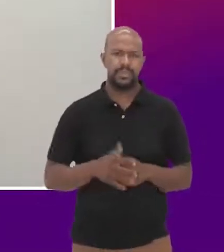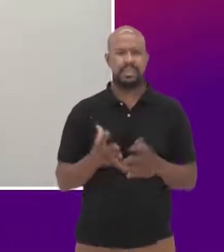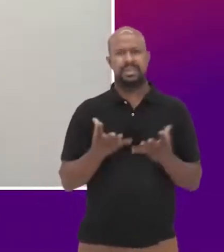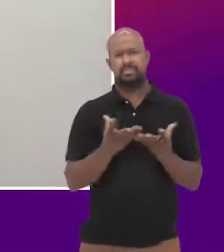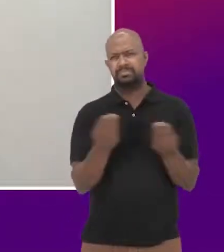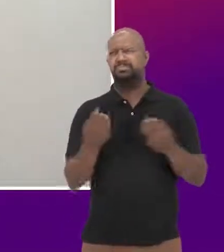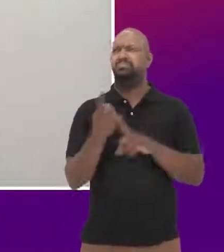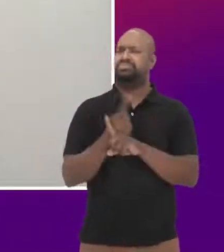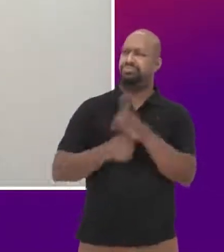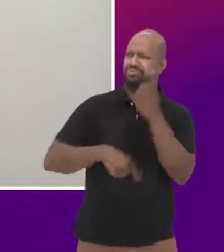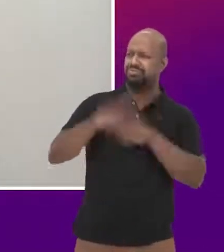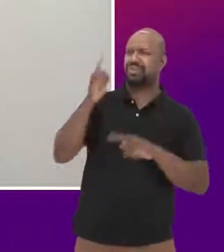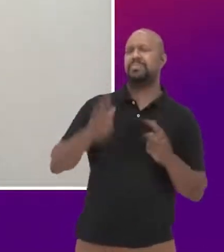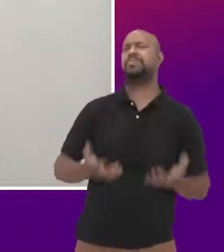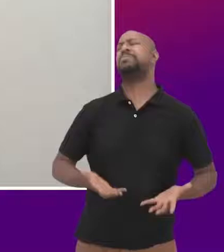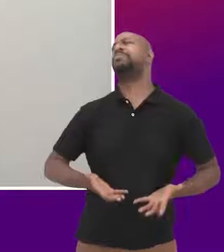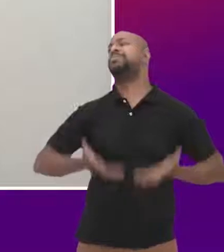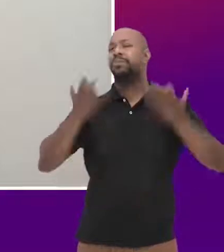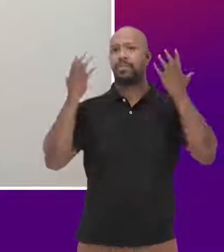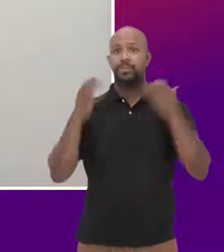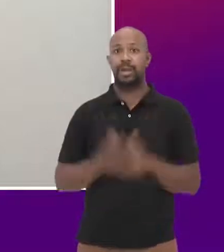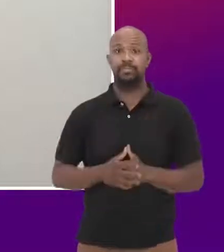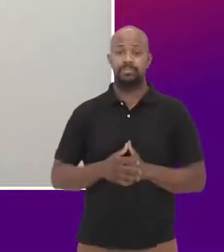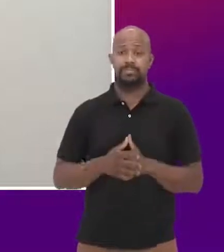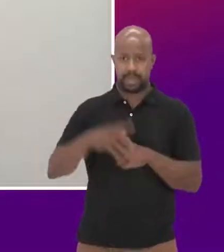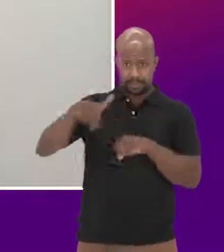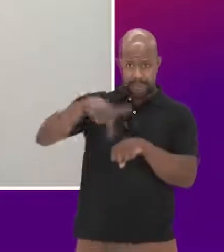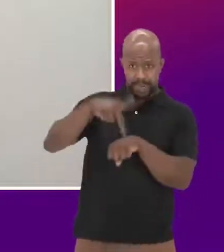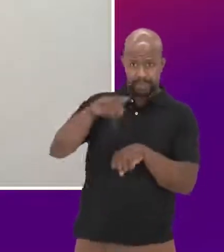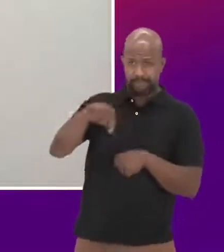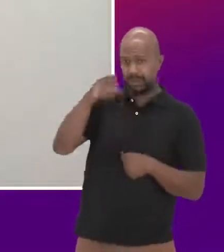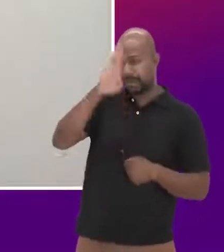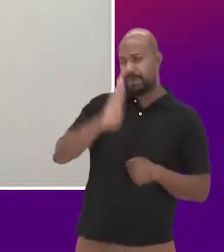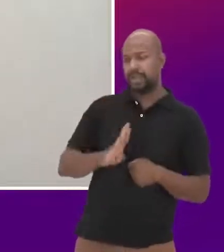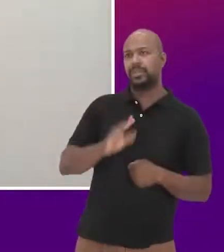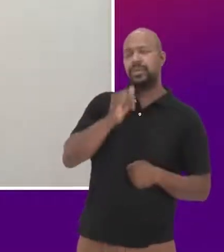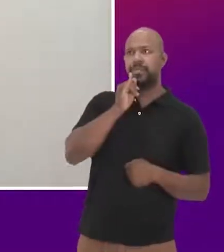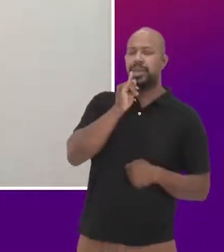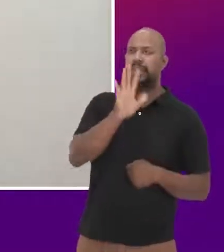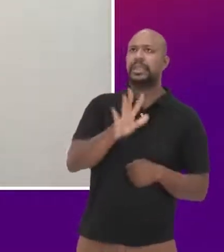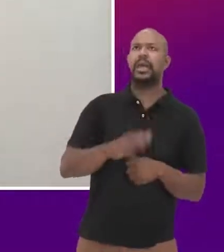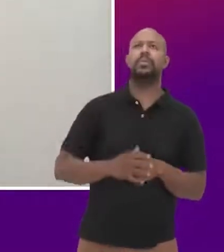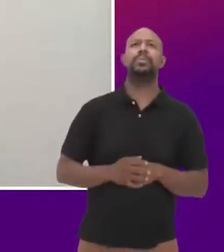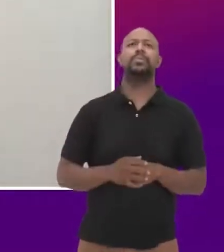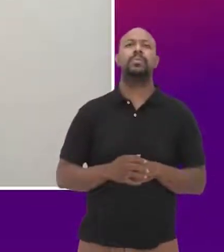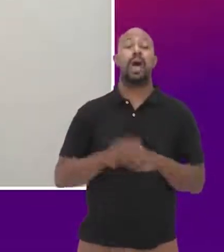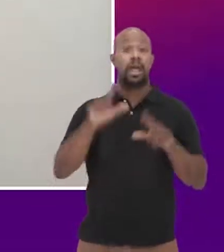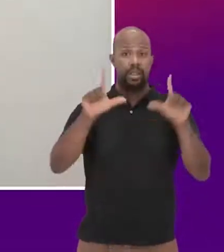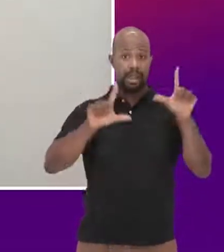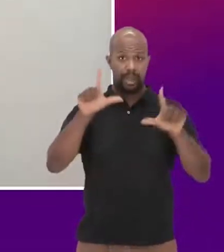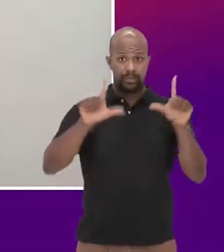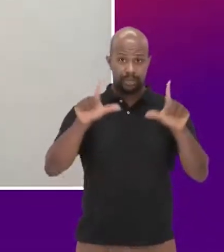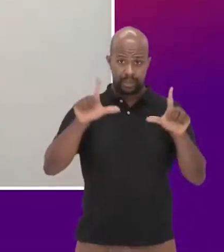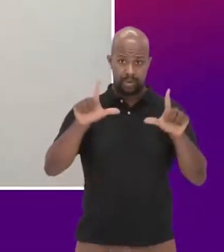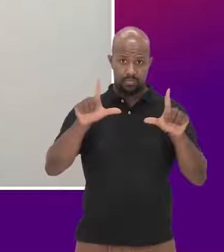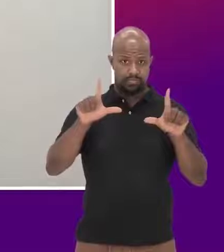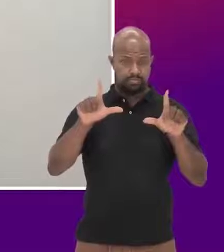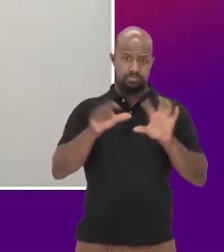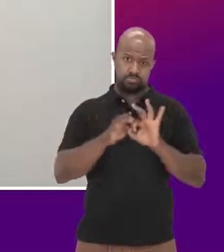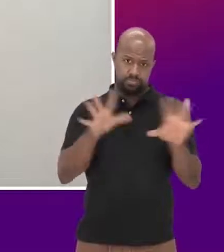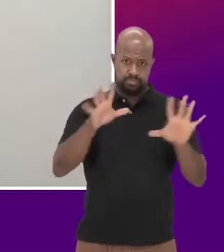enorme prosperidade. Em países como o Brasil, por exemplo, a televisão